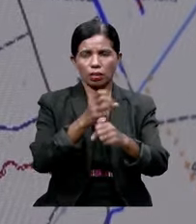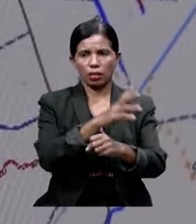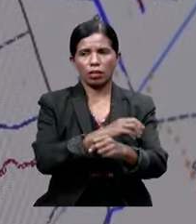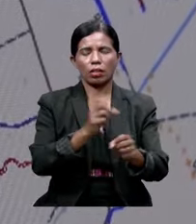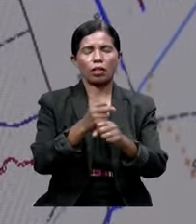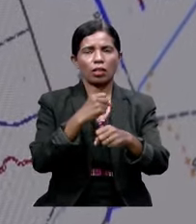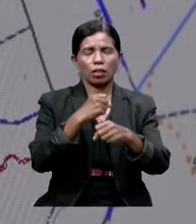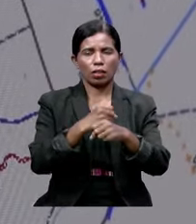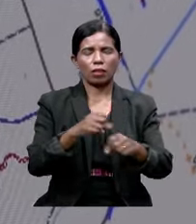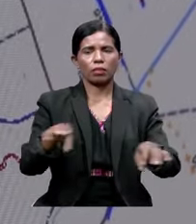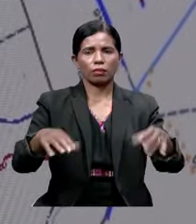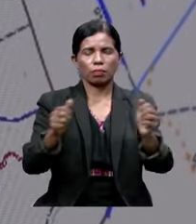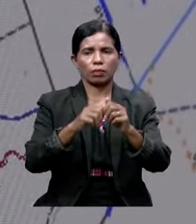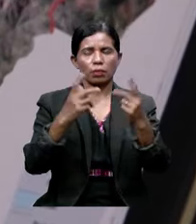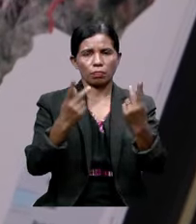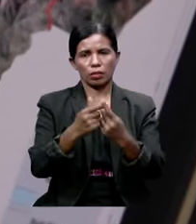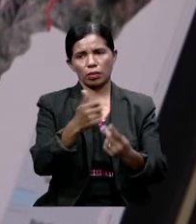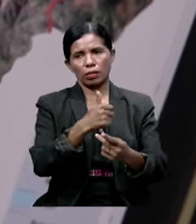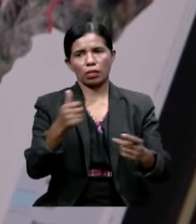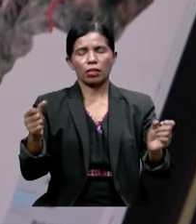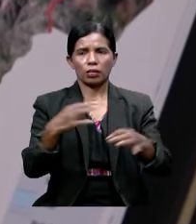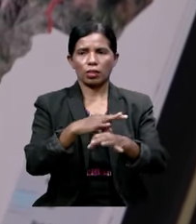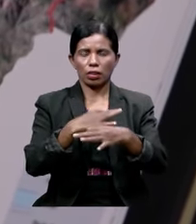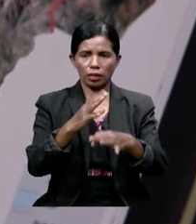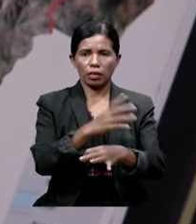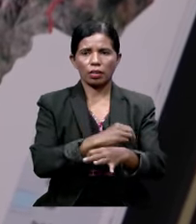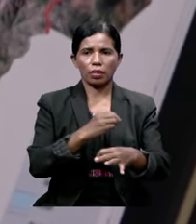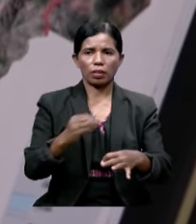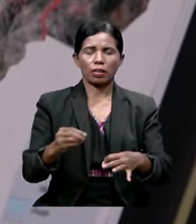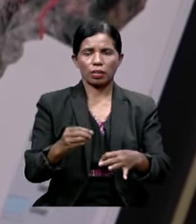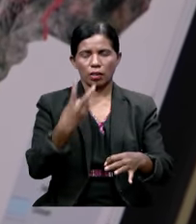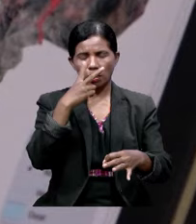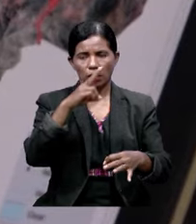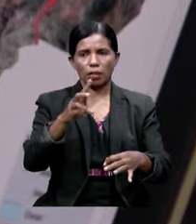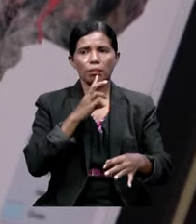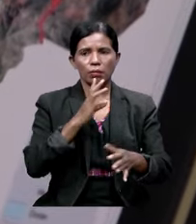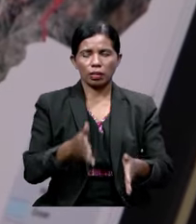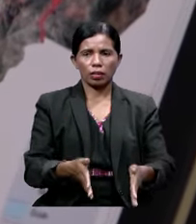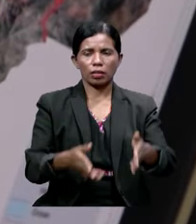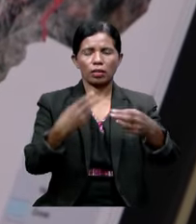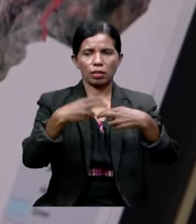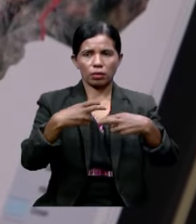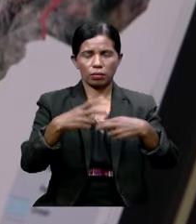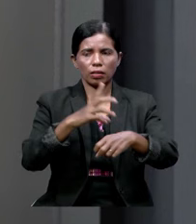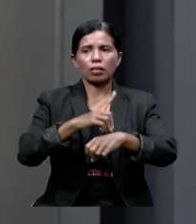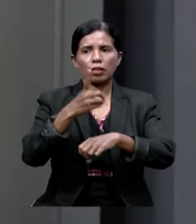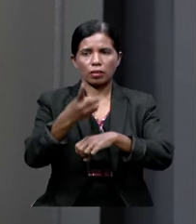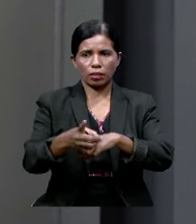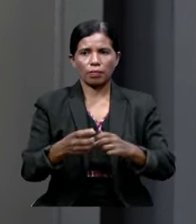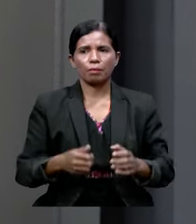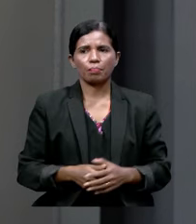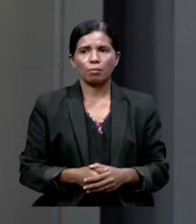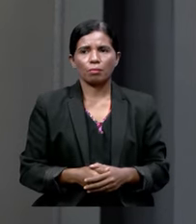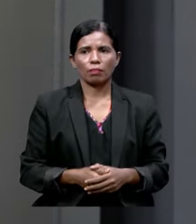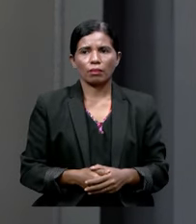halo ona contrato ho companhia Balu atu halo manutenção ba drenagem sir ne be risco ba inundação. A drenagem